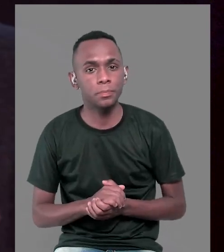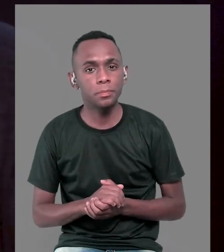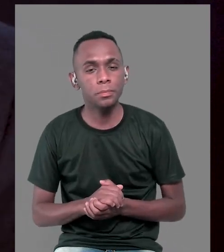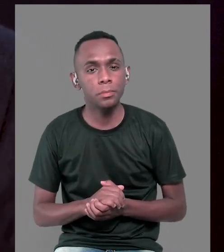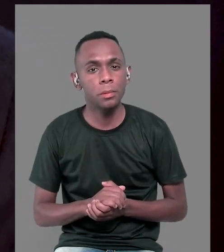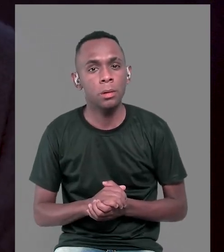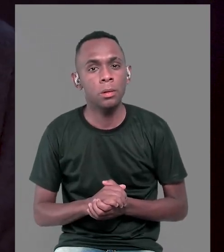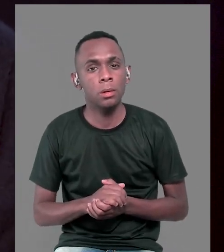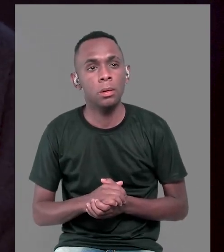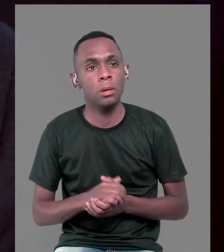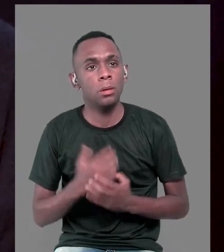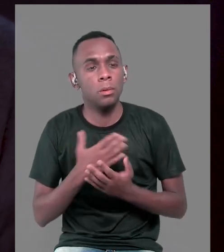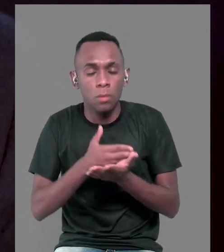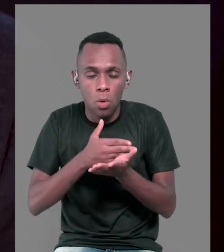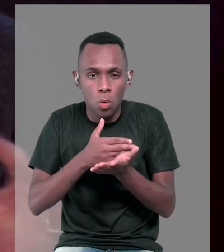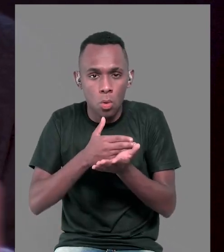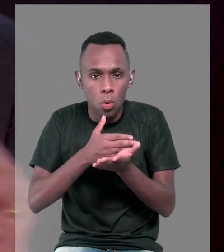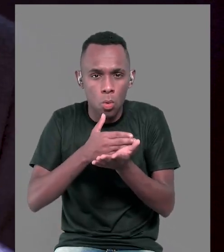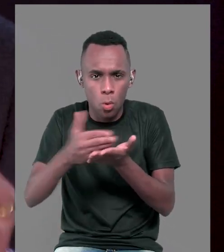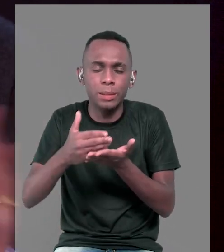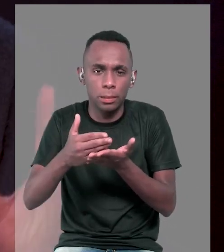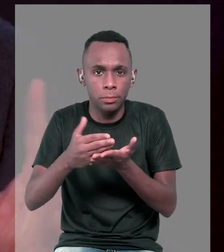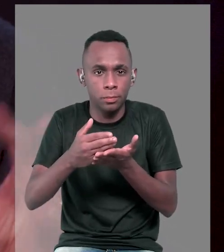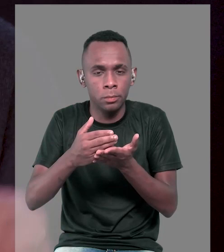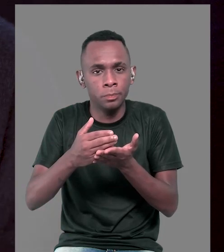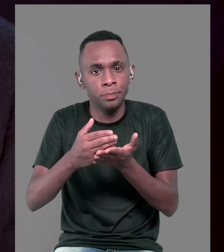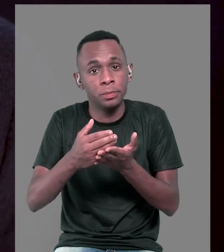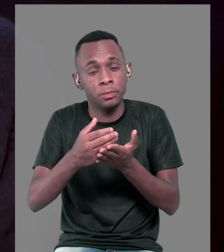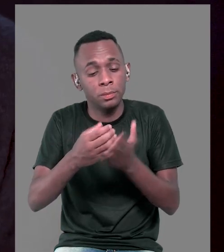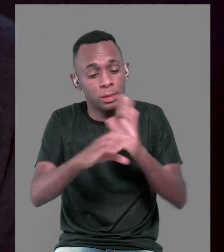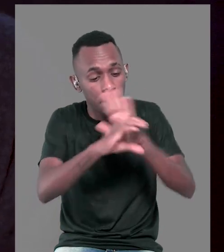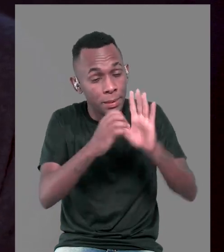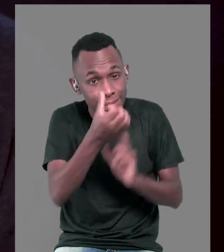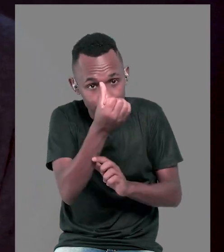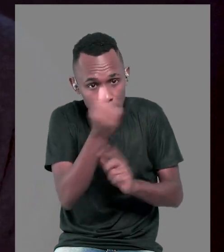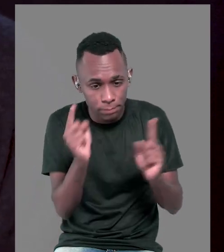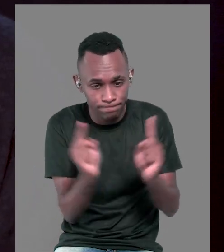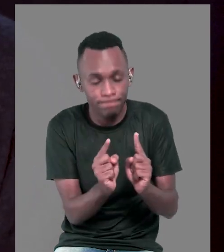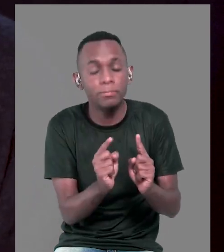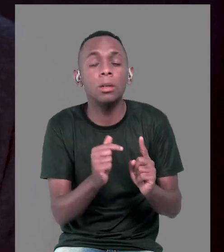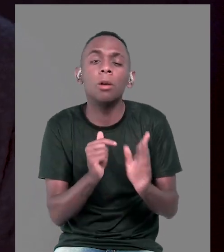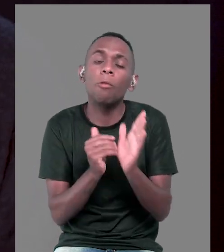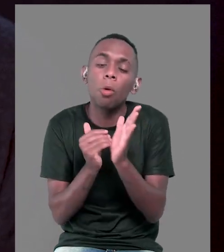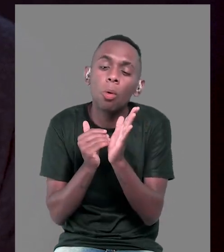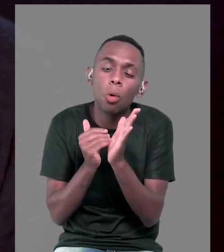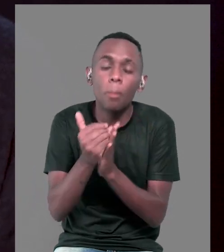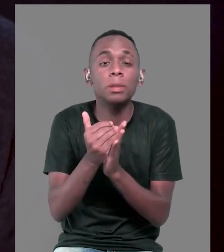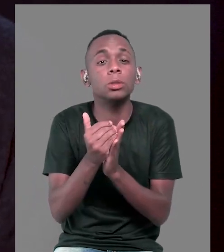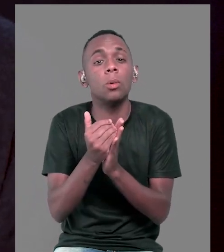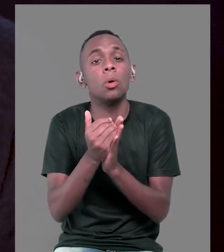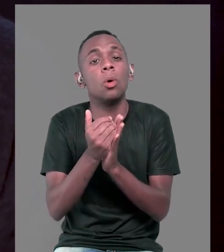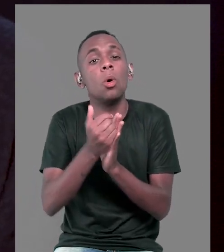Eu vou começar, serão 6 microcapítulos. Vou começar com um